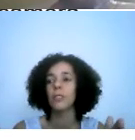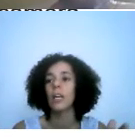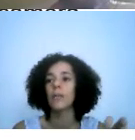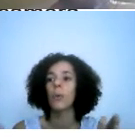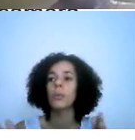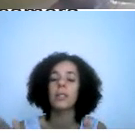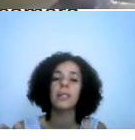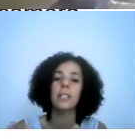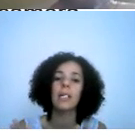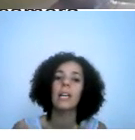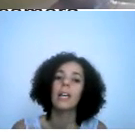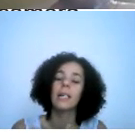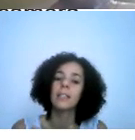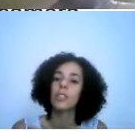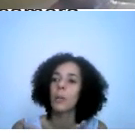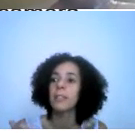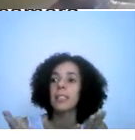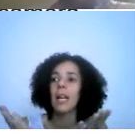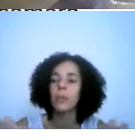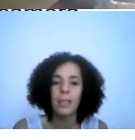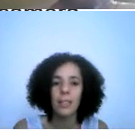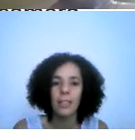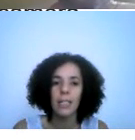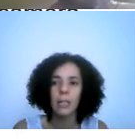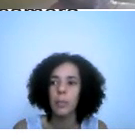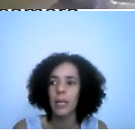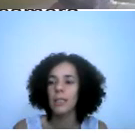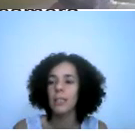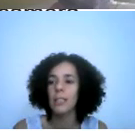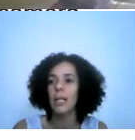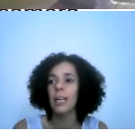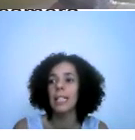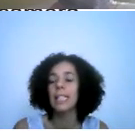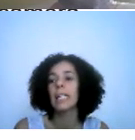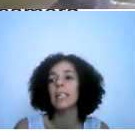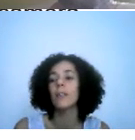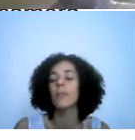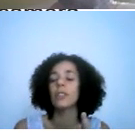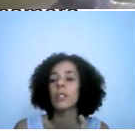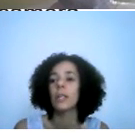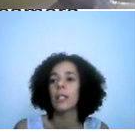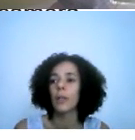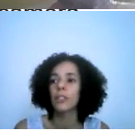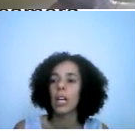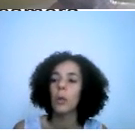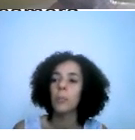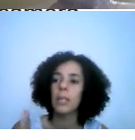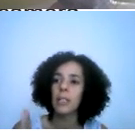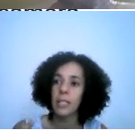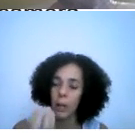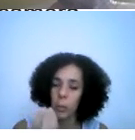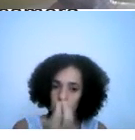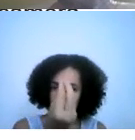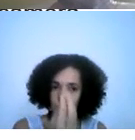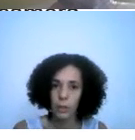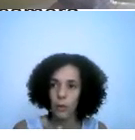elas, que vão conseguir se naturalizar naquele ambiente, né? E aí vai chegar num ambiente